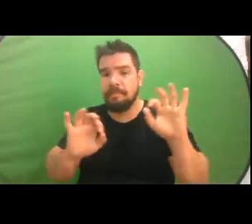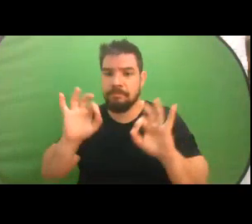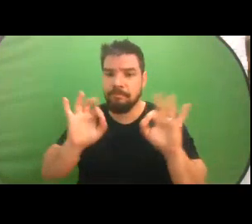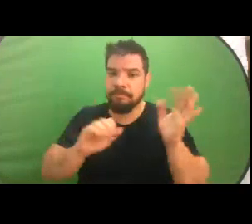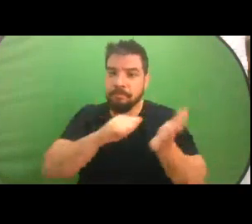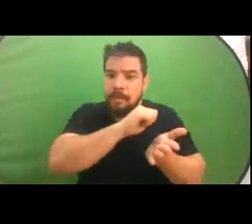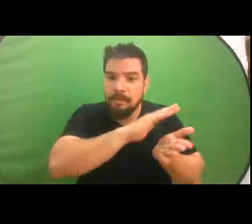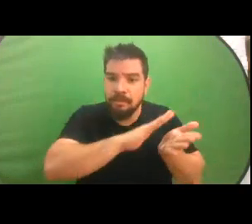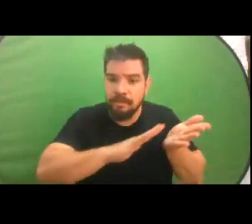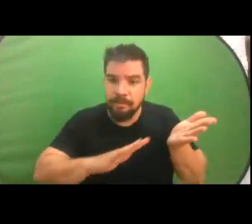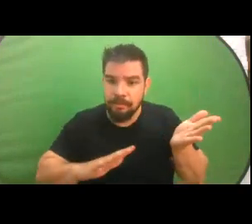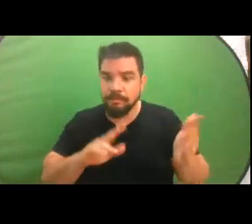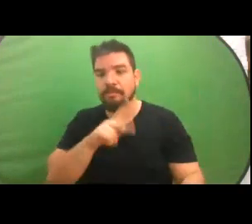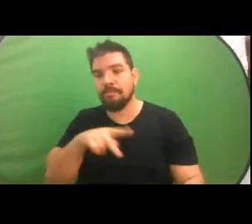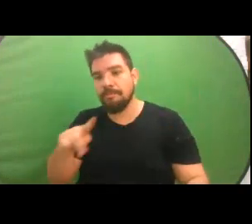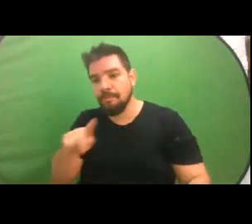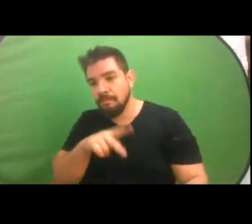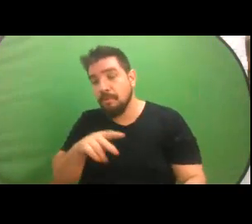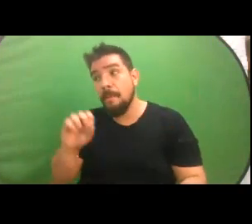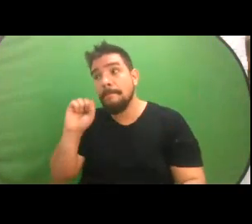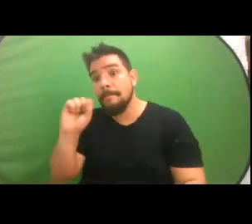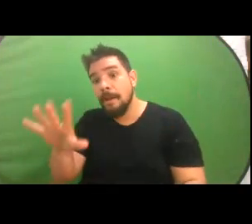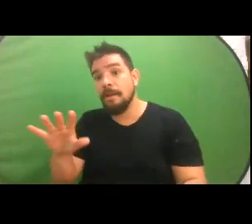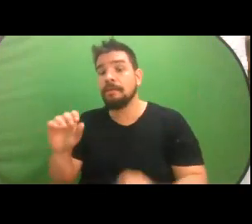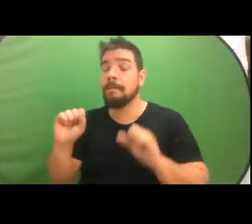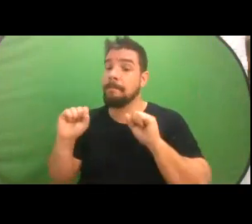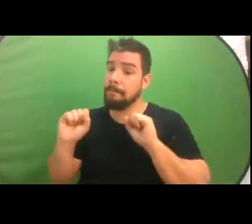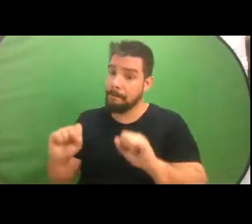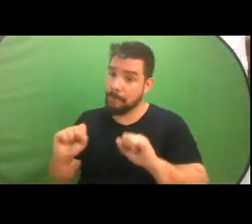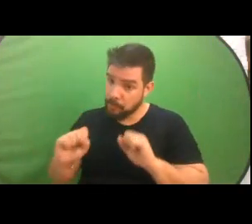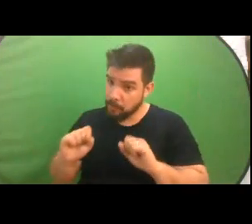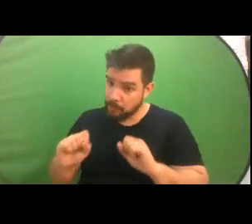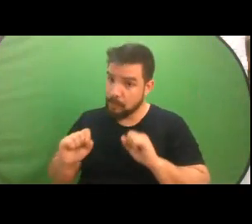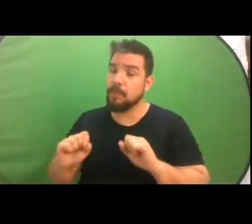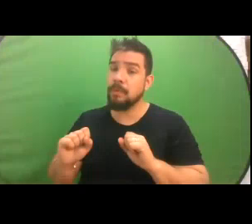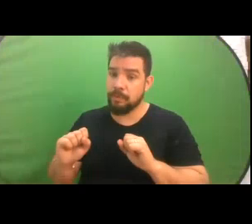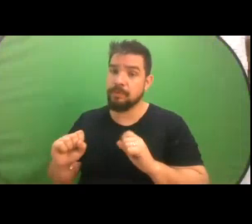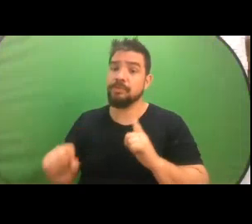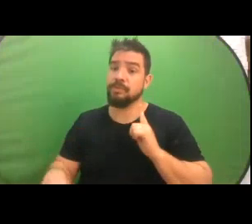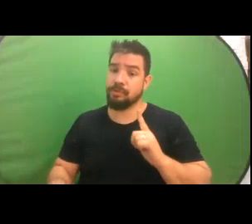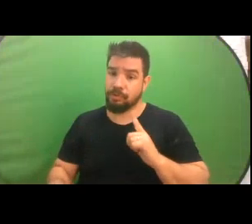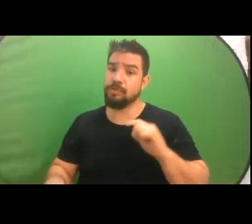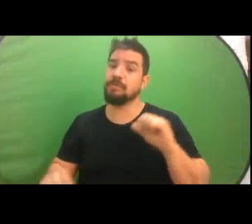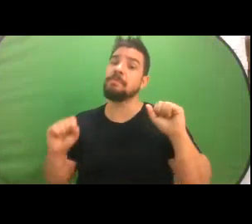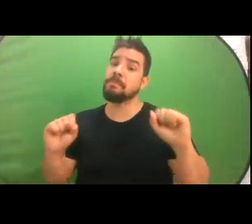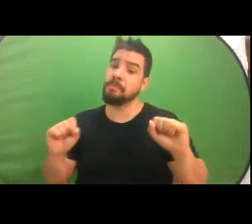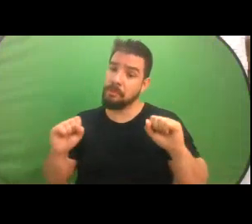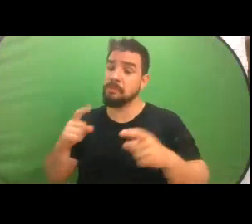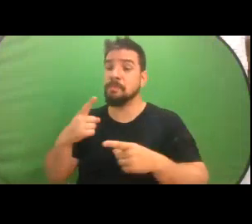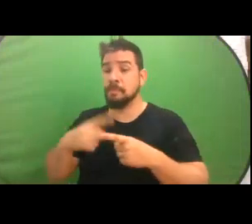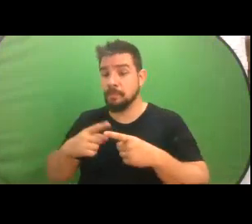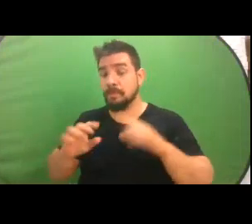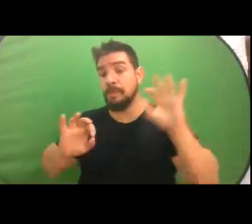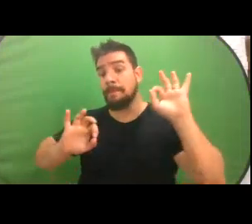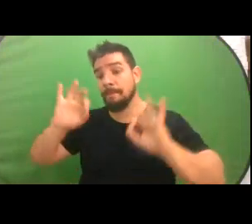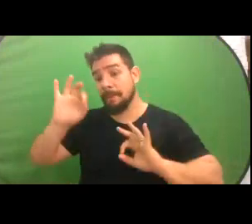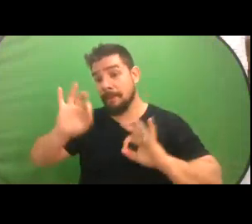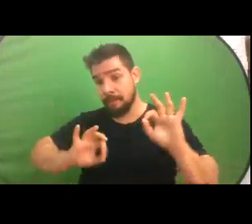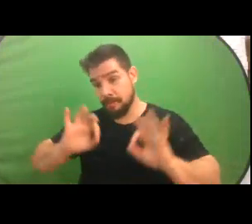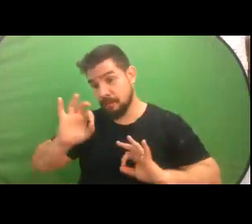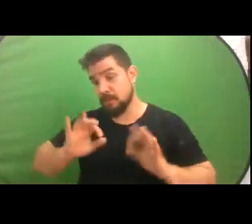professores enviem, né? Então, isso tudo pode ocorrer, né? Porque nós estamos planejando,